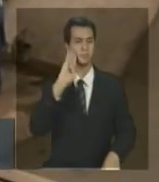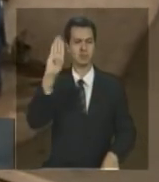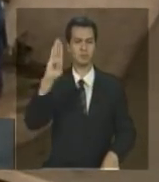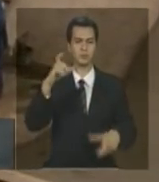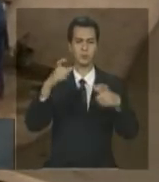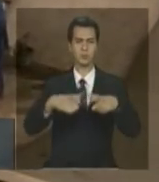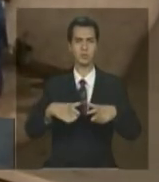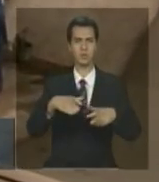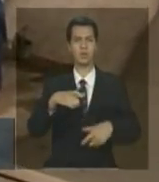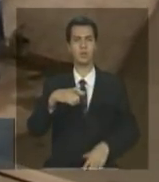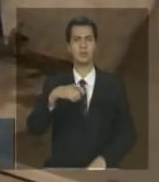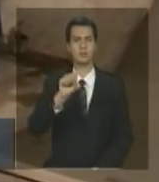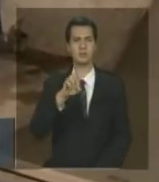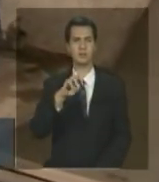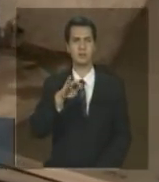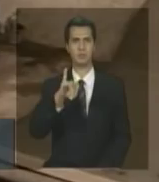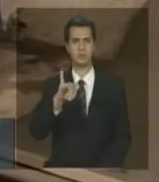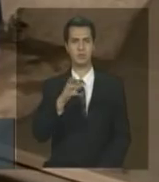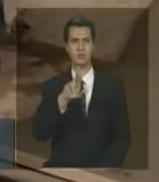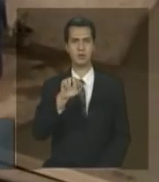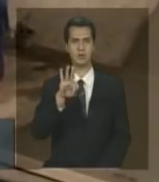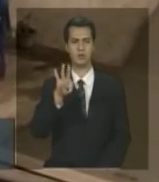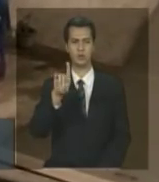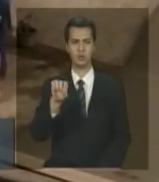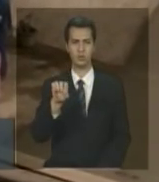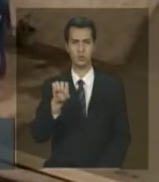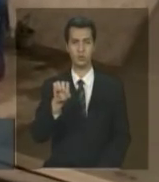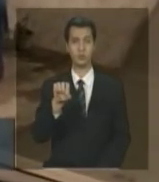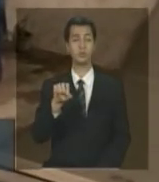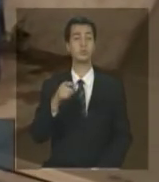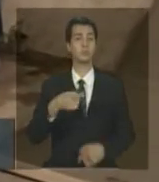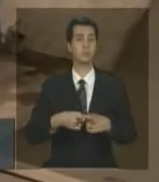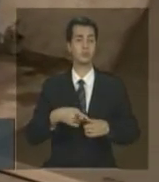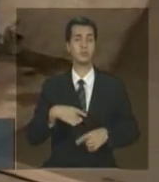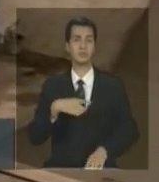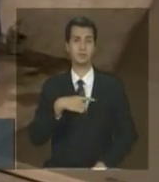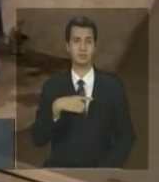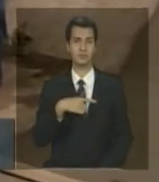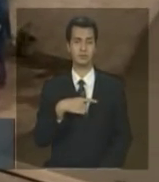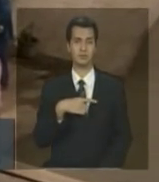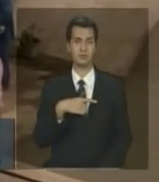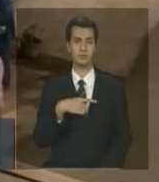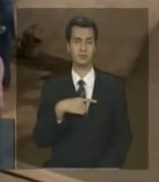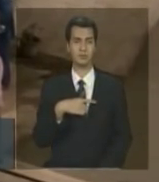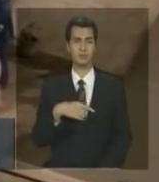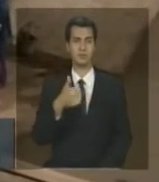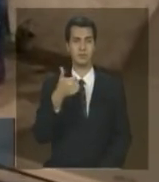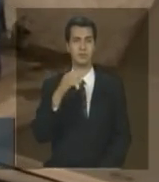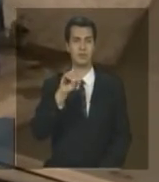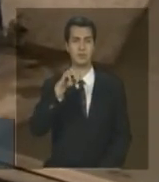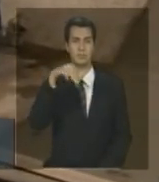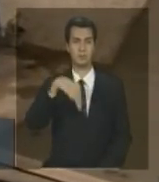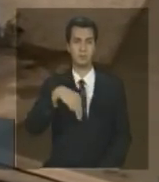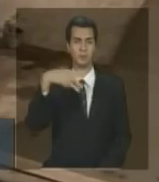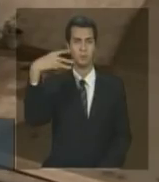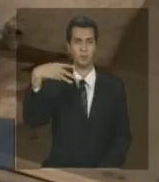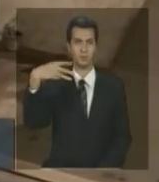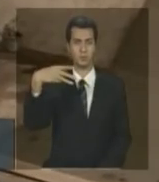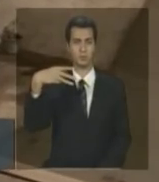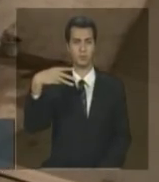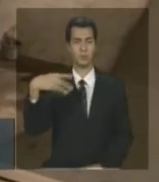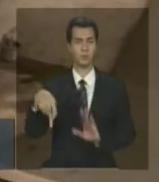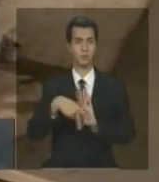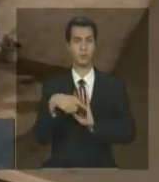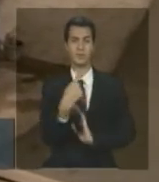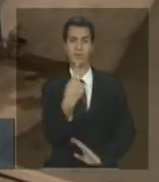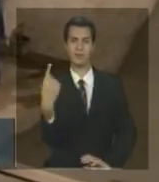da Bacia de São Francisco, com cerca de 2.000 a 10 mil metros cúbicos por habitante ano